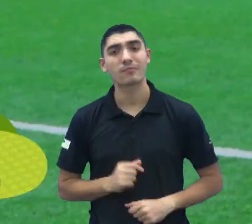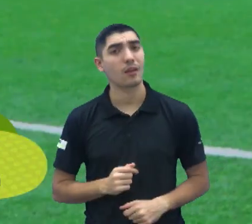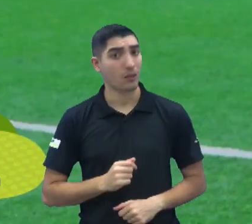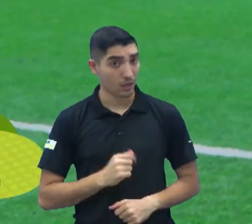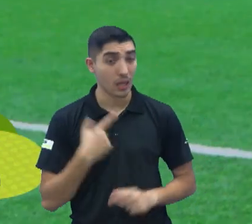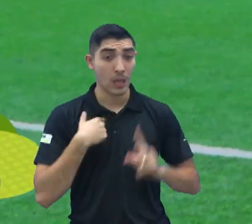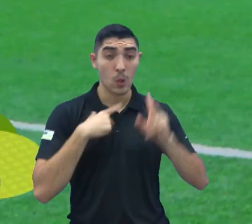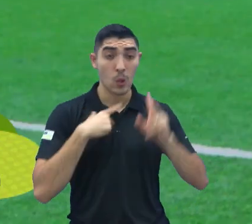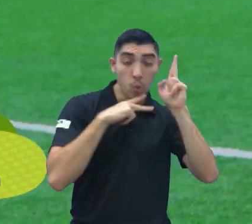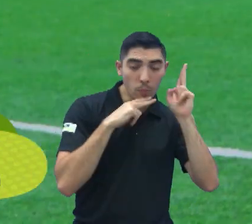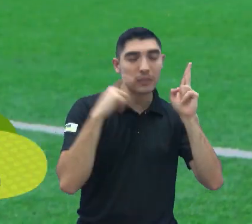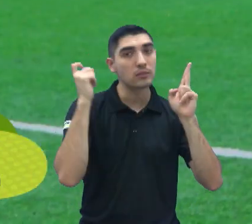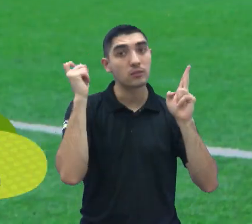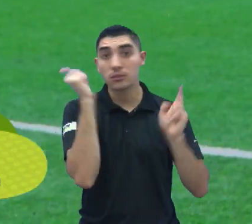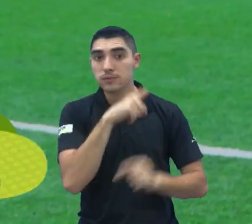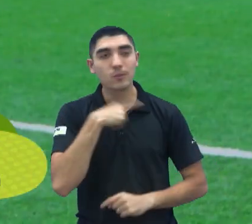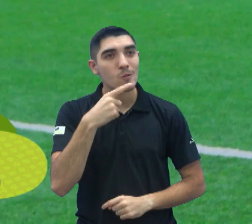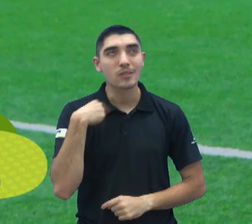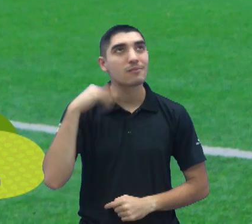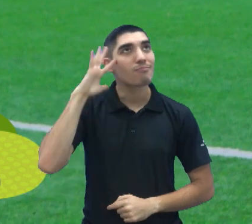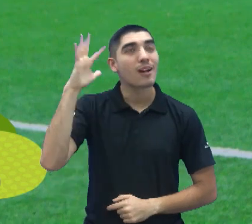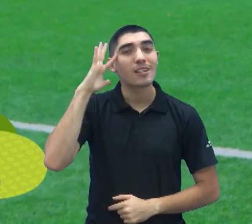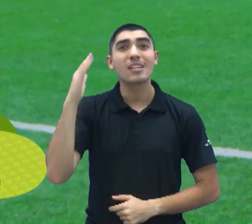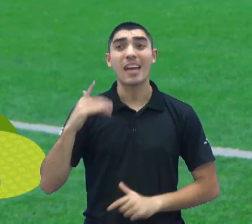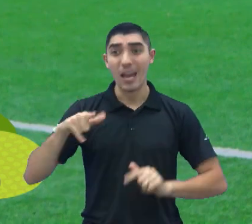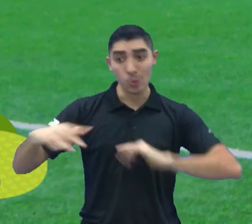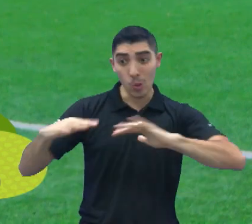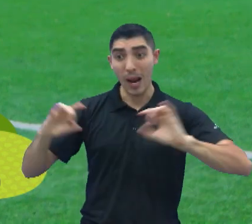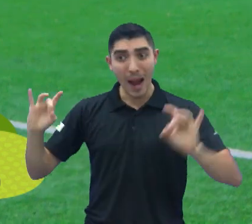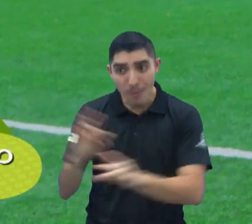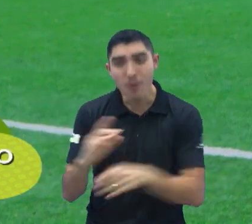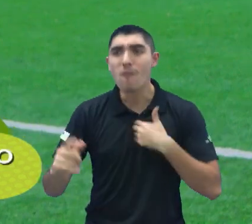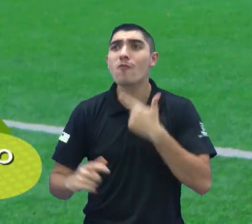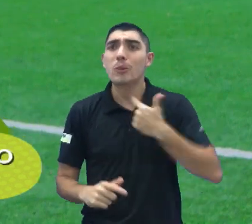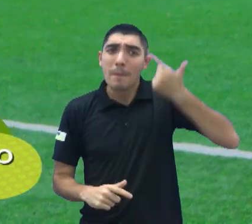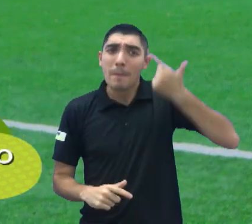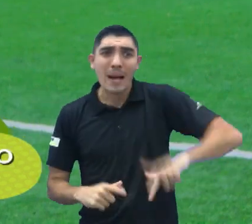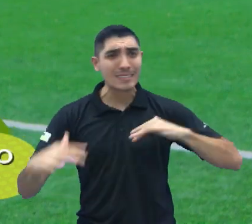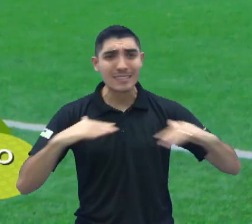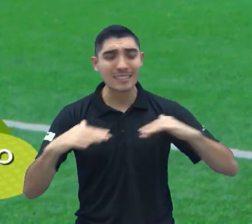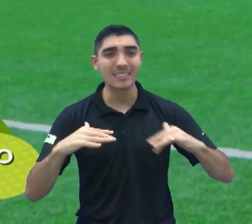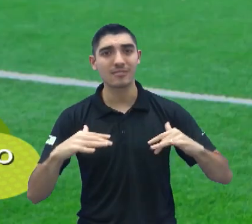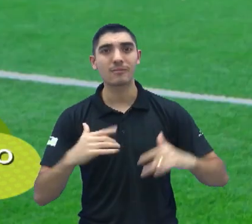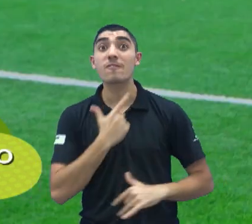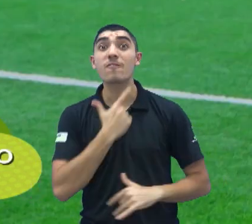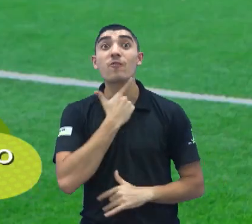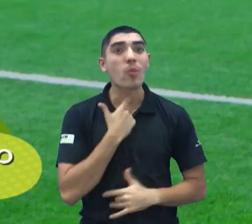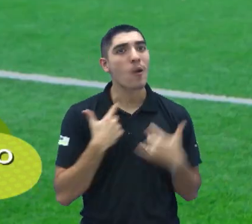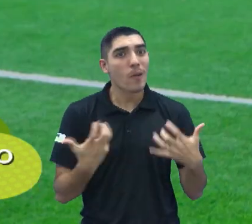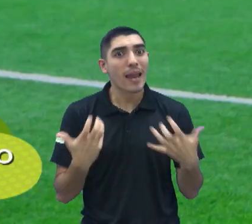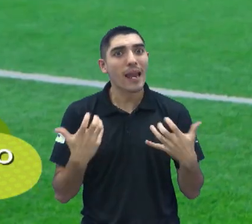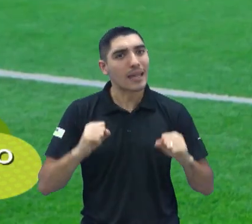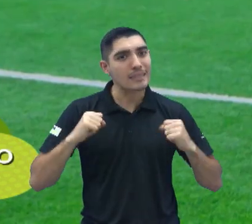jogo. Acabou o jogo, já queria jogar outro. É uma vontade assim de vencer.